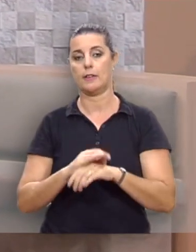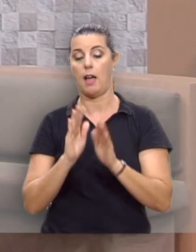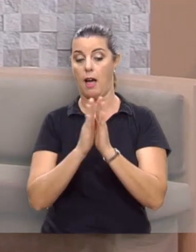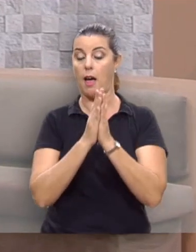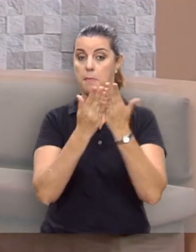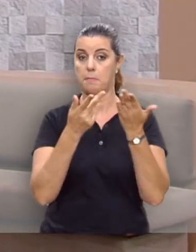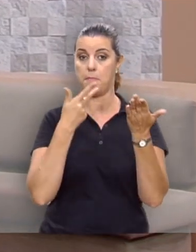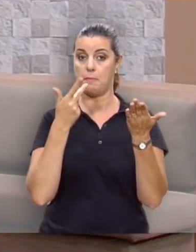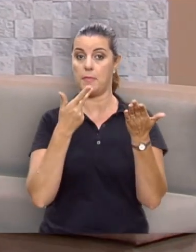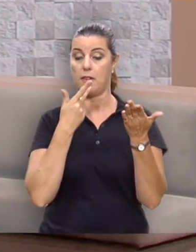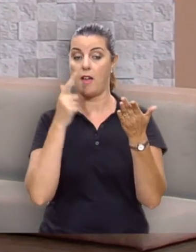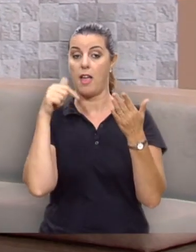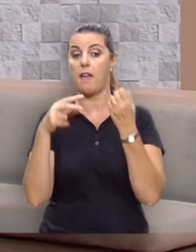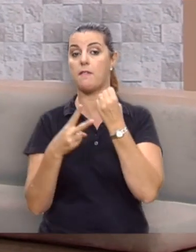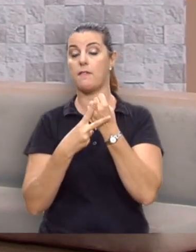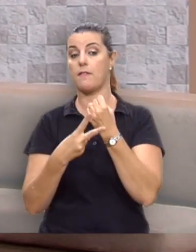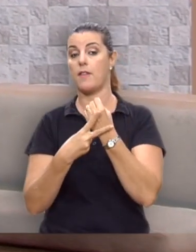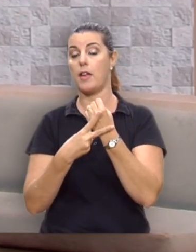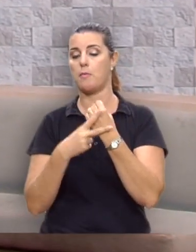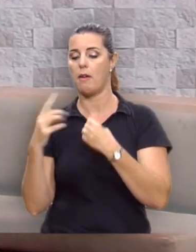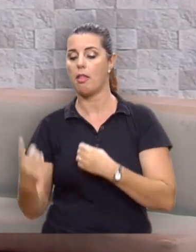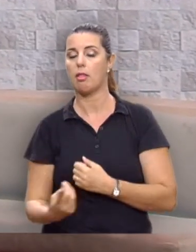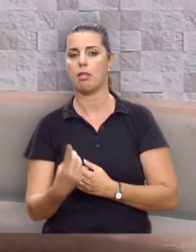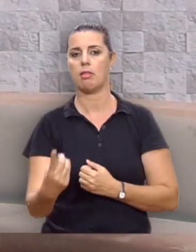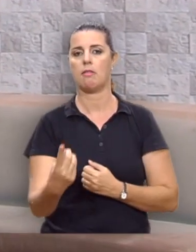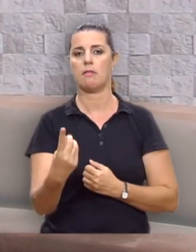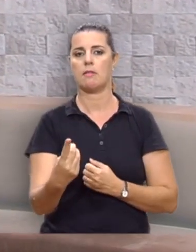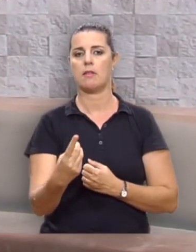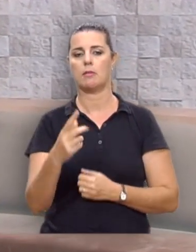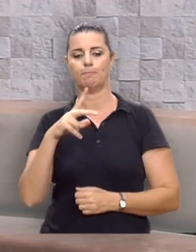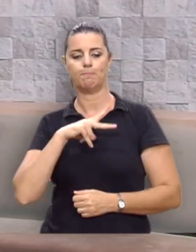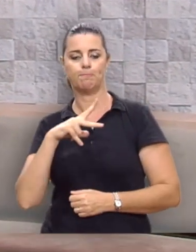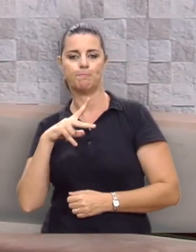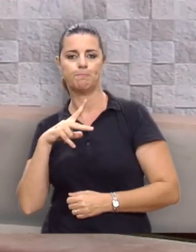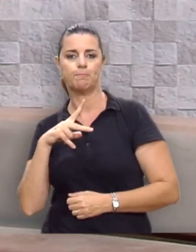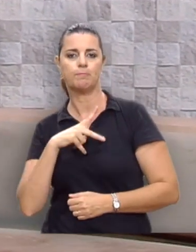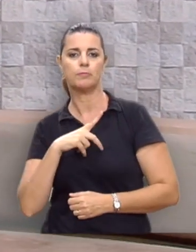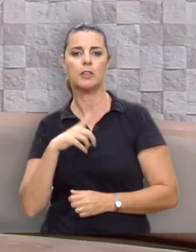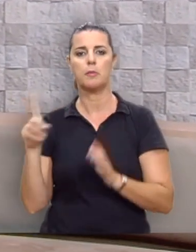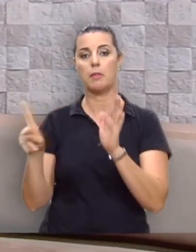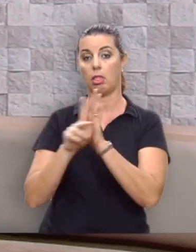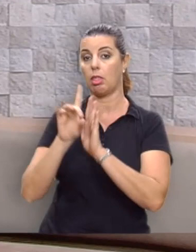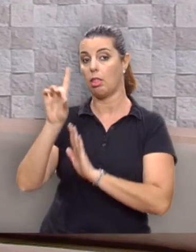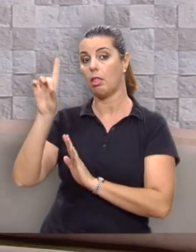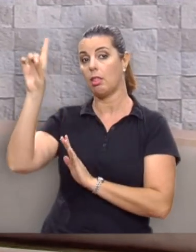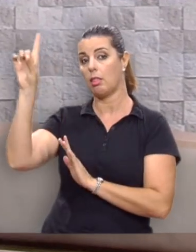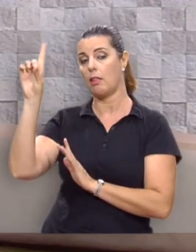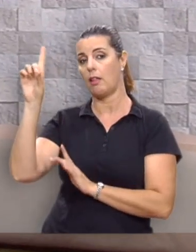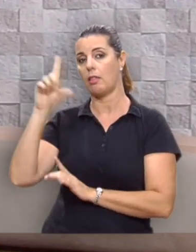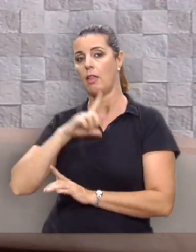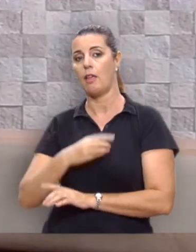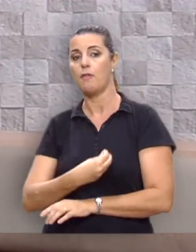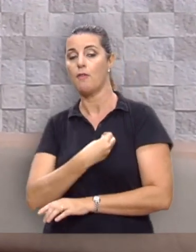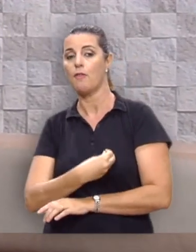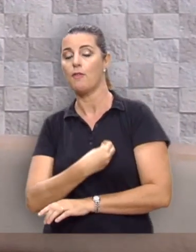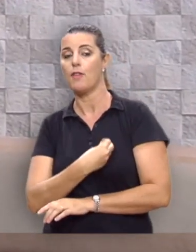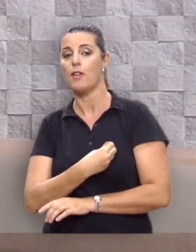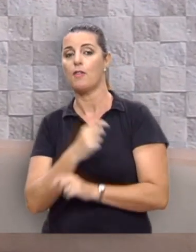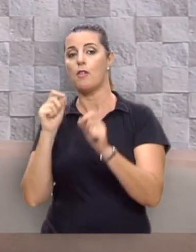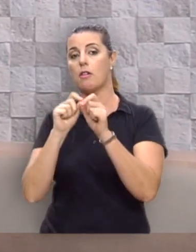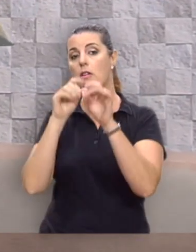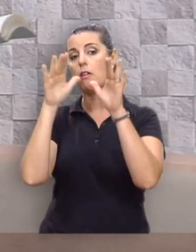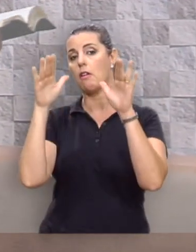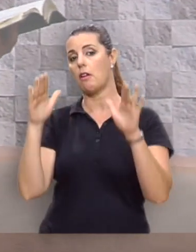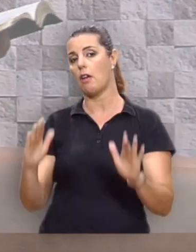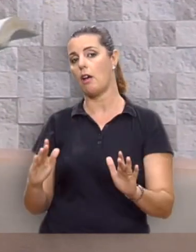Bíblia diz que este Verbo eterno, pessoal, divino, autoexistente,